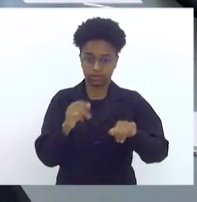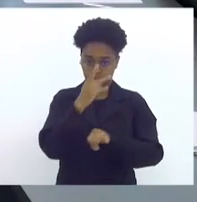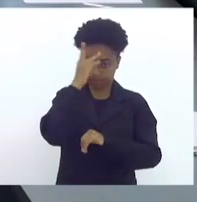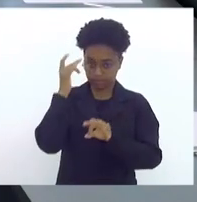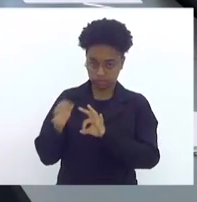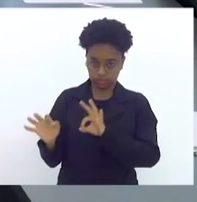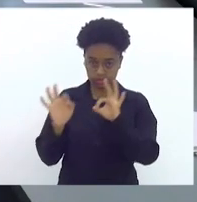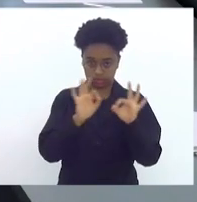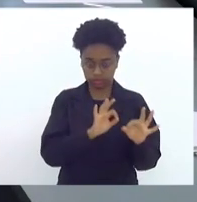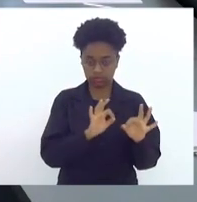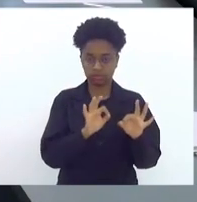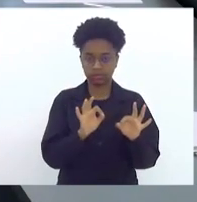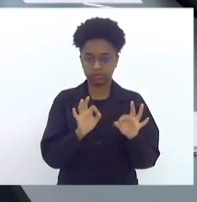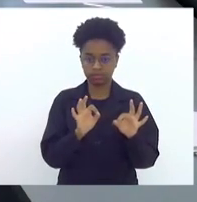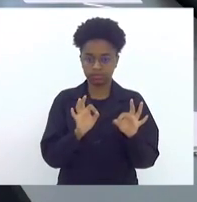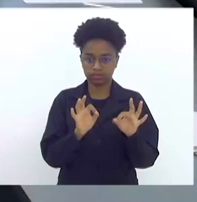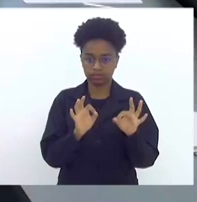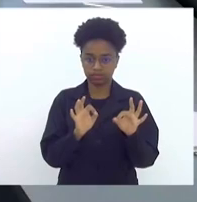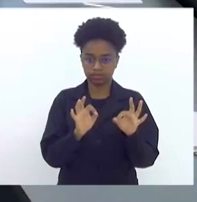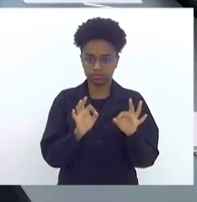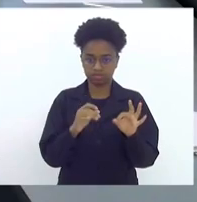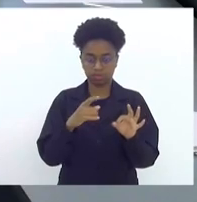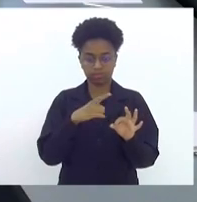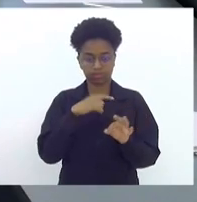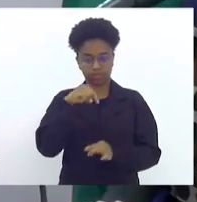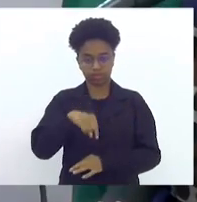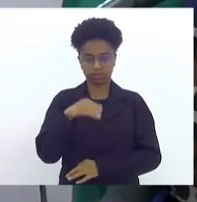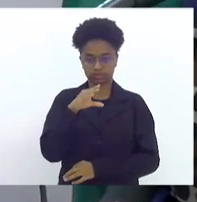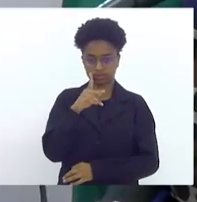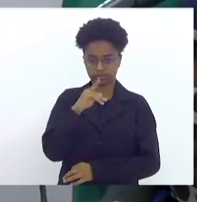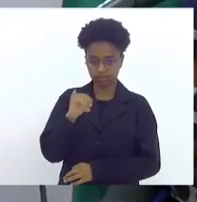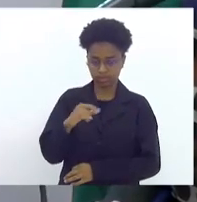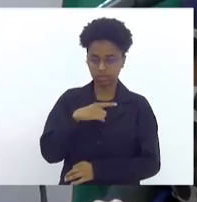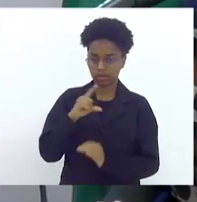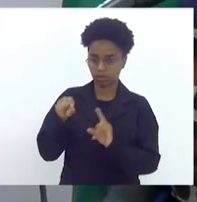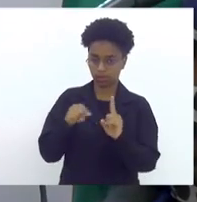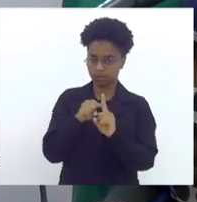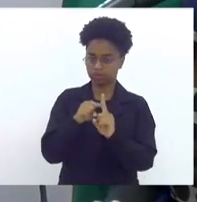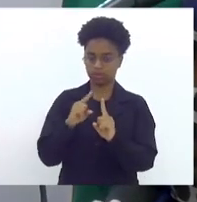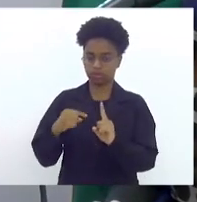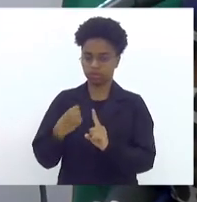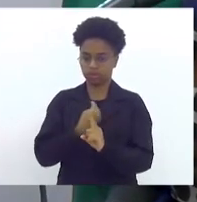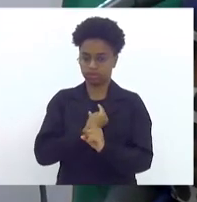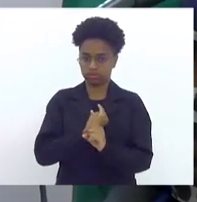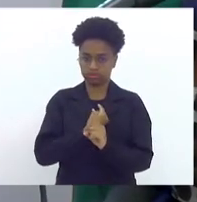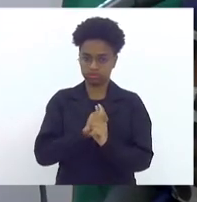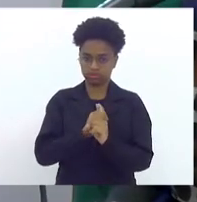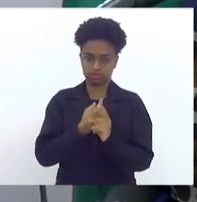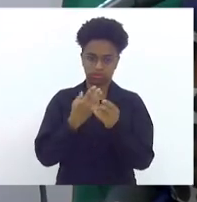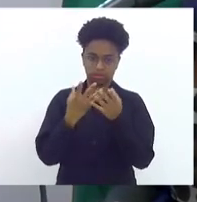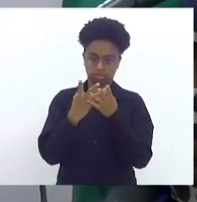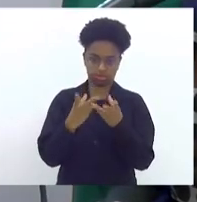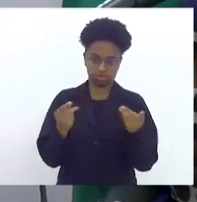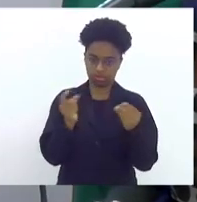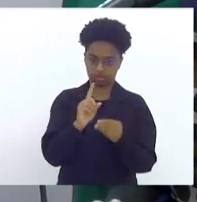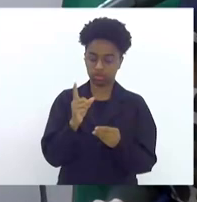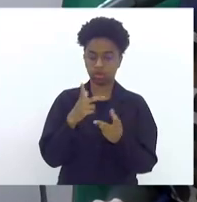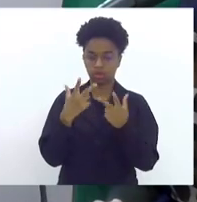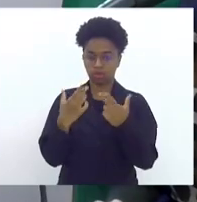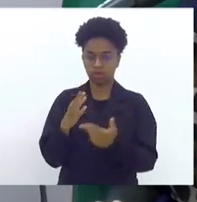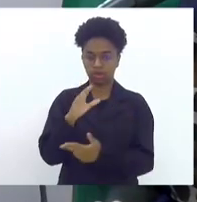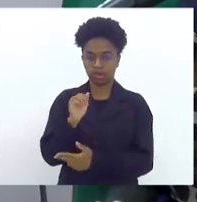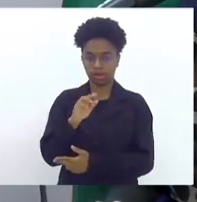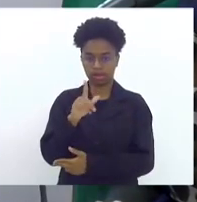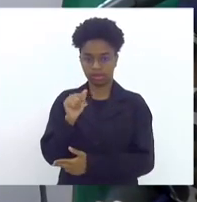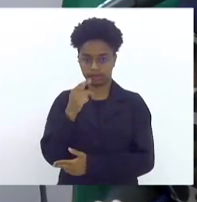estão assistindo estão aqui a CPI ela tem um objetivo a gente não vai acabar como a doutora Carla e doutor sabe